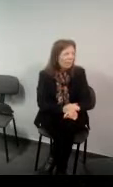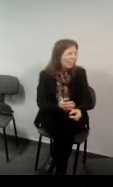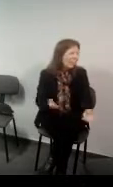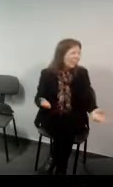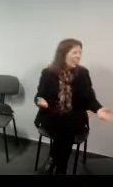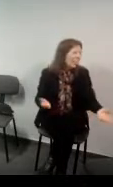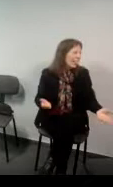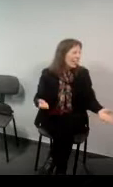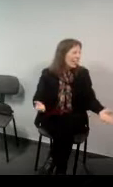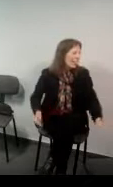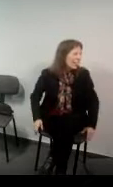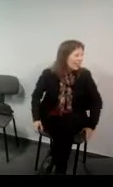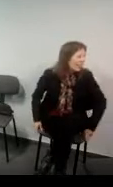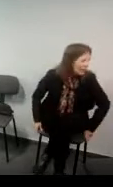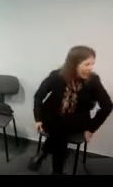de costa. Você não pode ver.